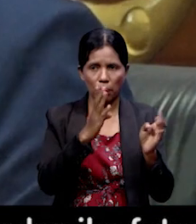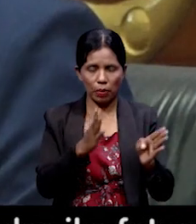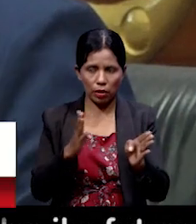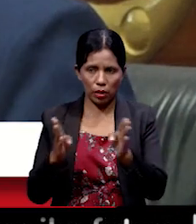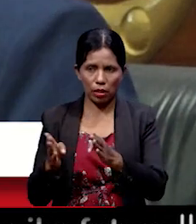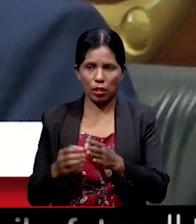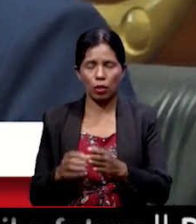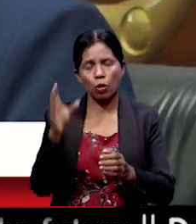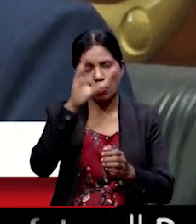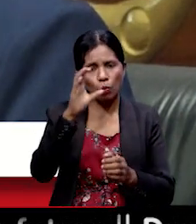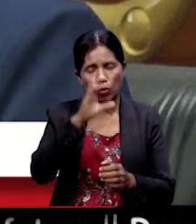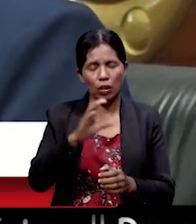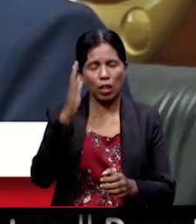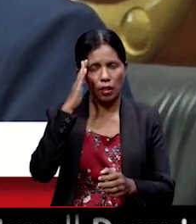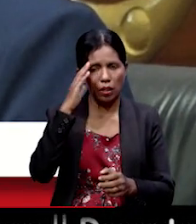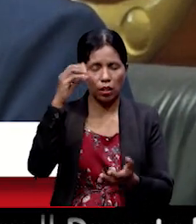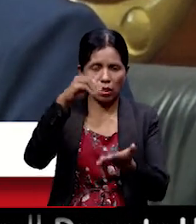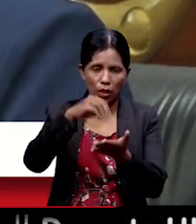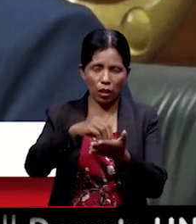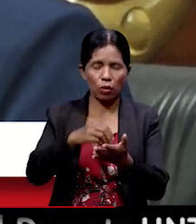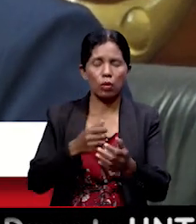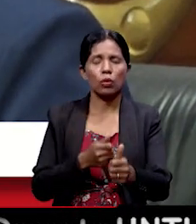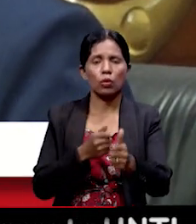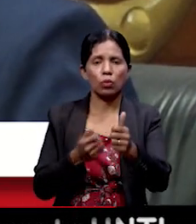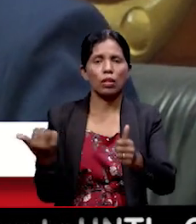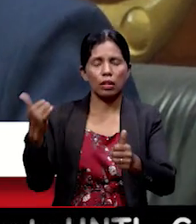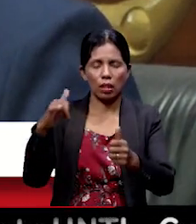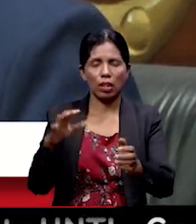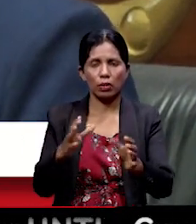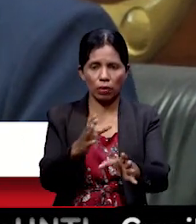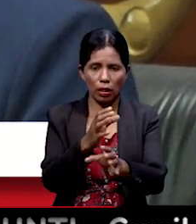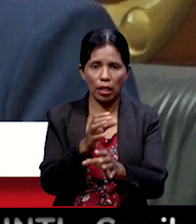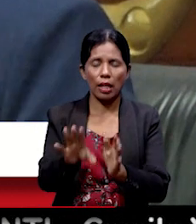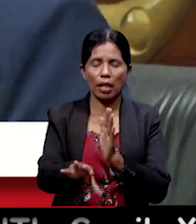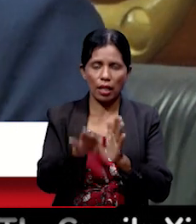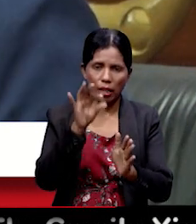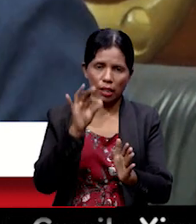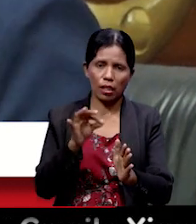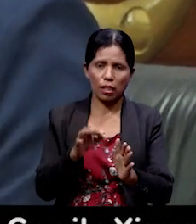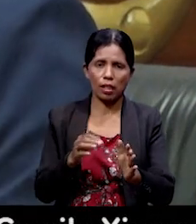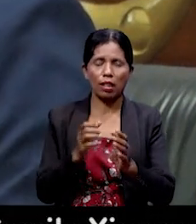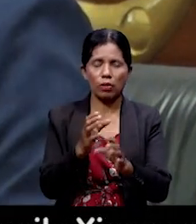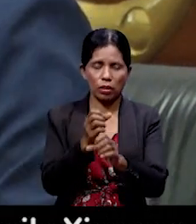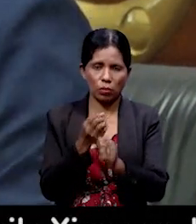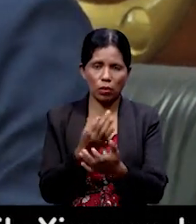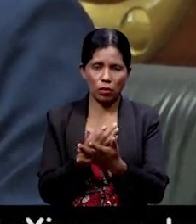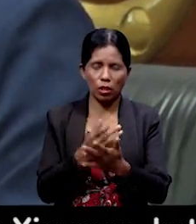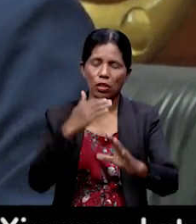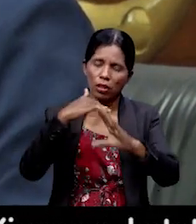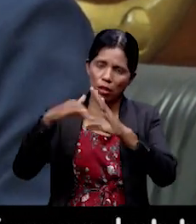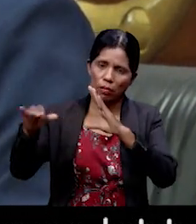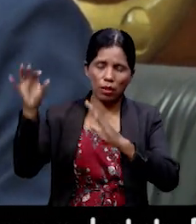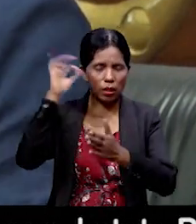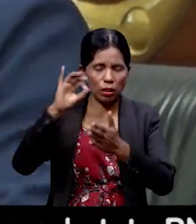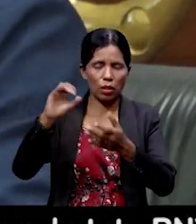atune identifica e tau tuir grau ne bema kapsira merece atu heta e atune bel haru kabai ya ministério ya secretariado